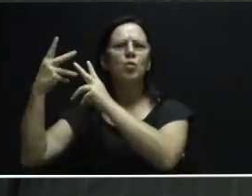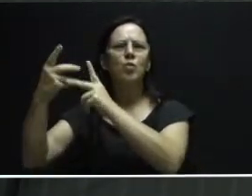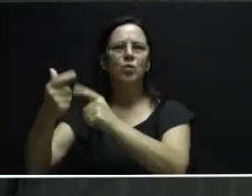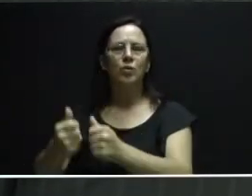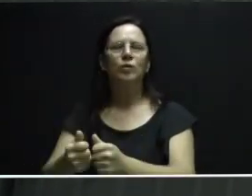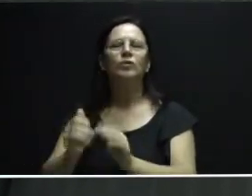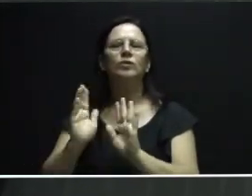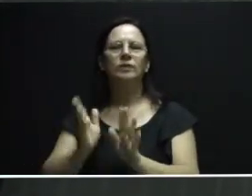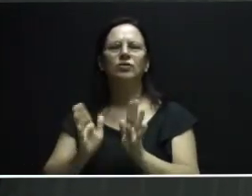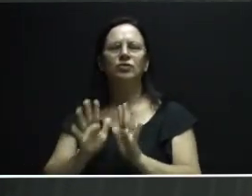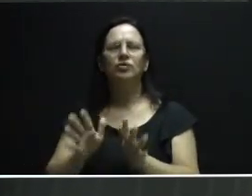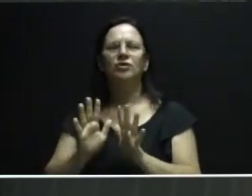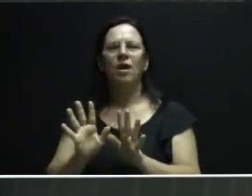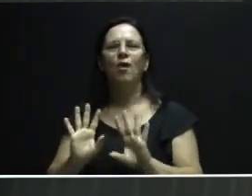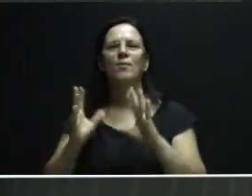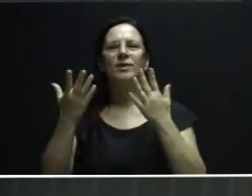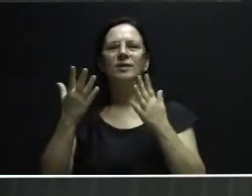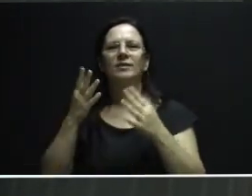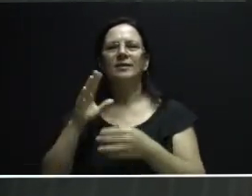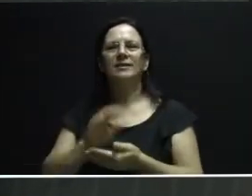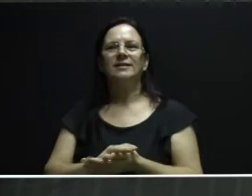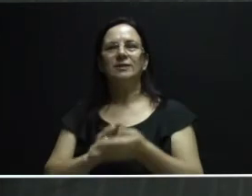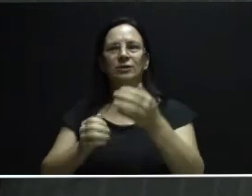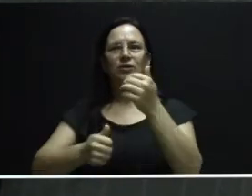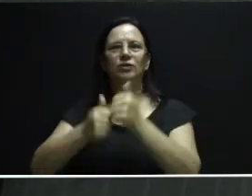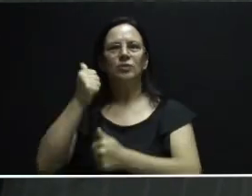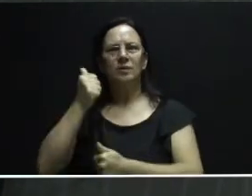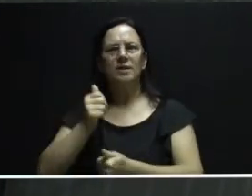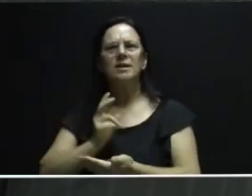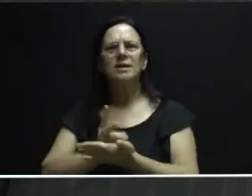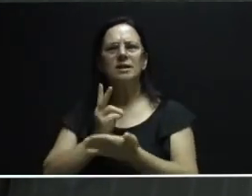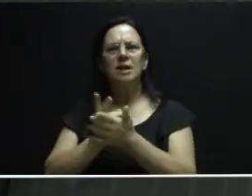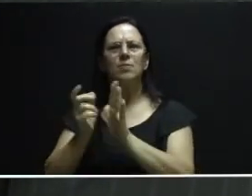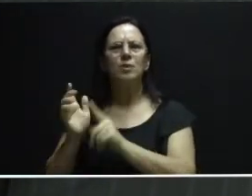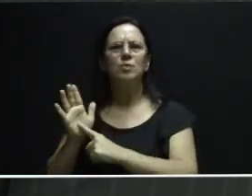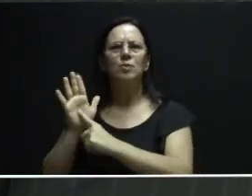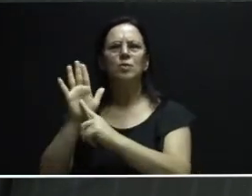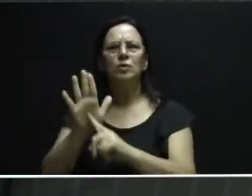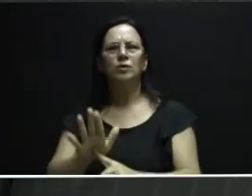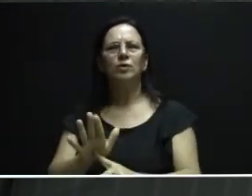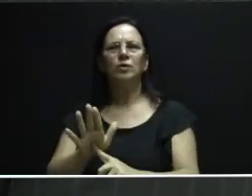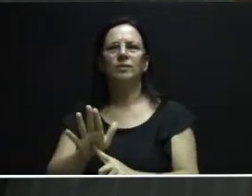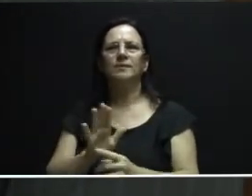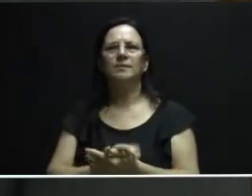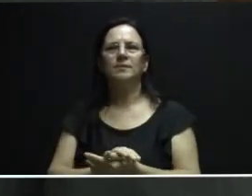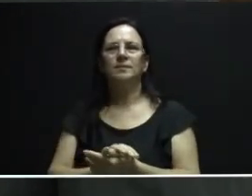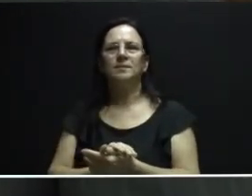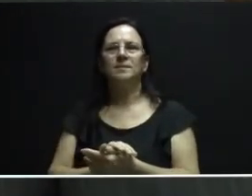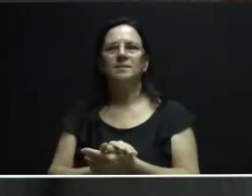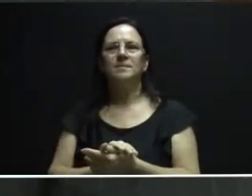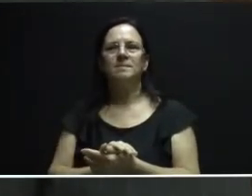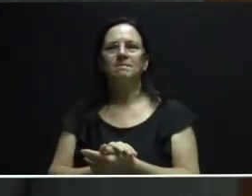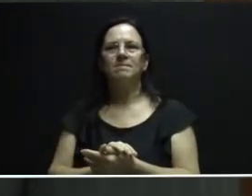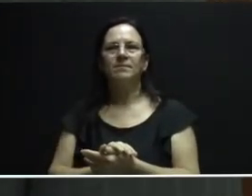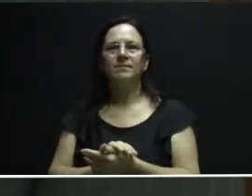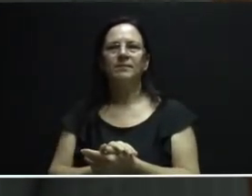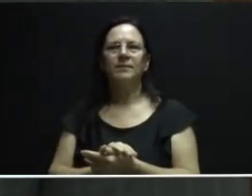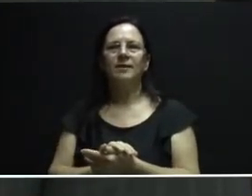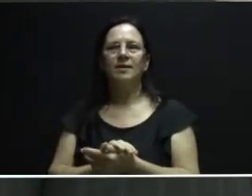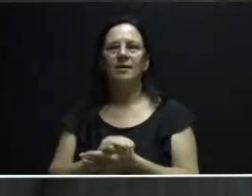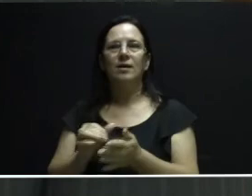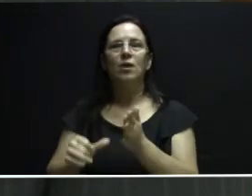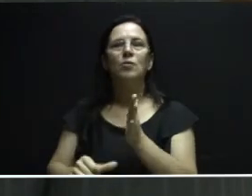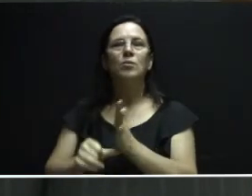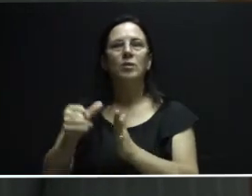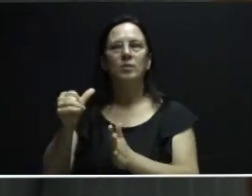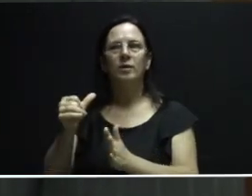muitos homenageados aí, já que Cubatão é um celeiro de esportes e sempre se mostrou presente nas competições. Sim. Eu acredito, assim, esse é